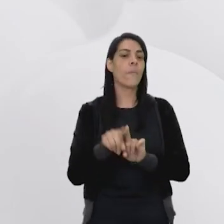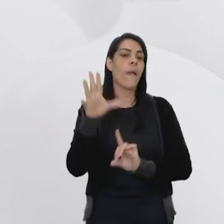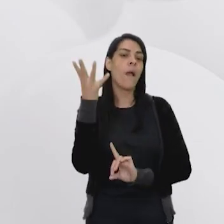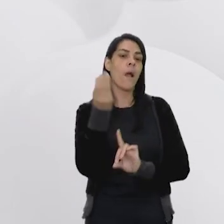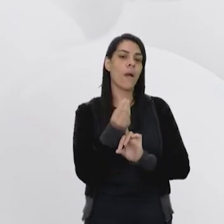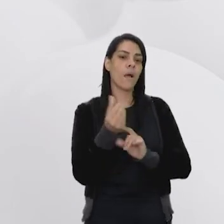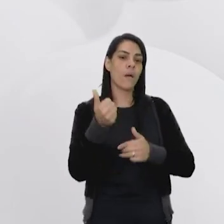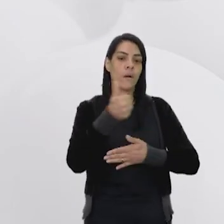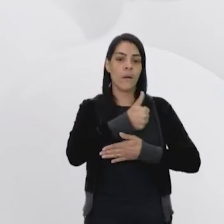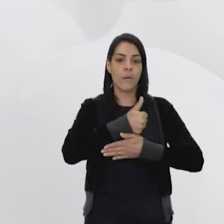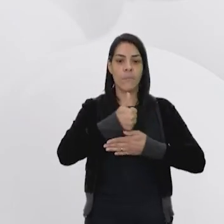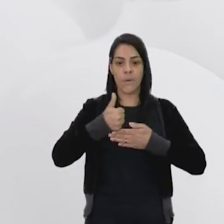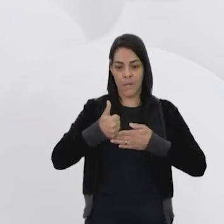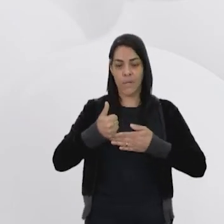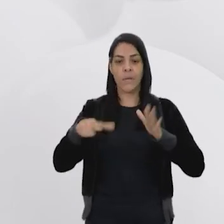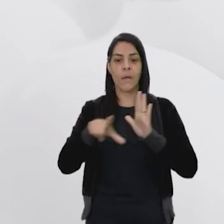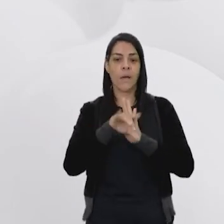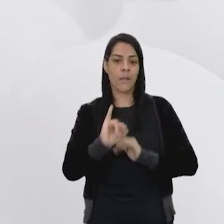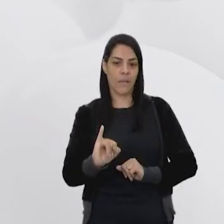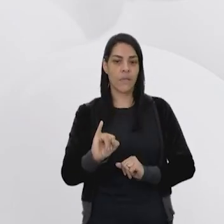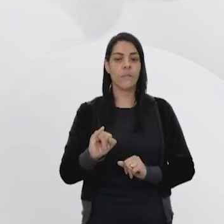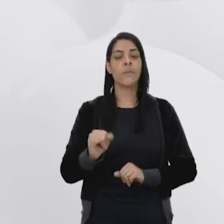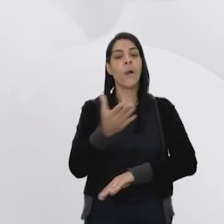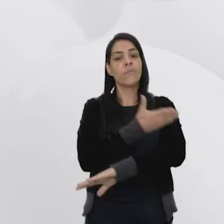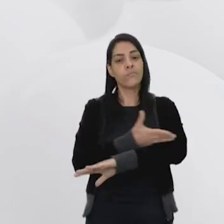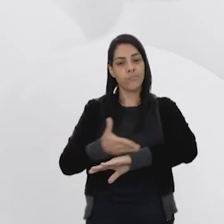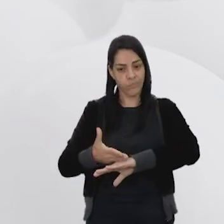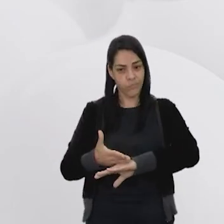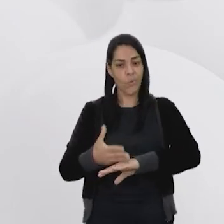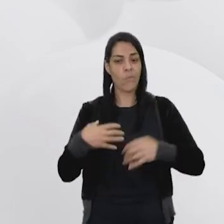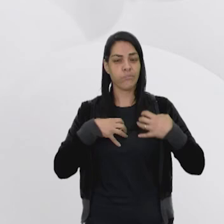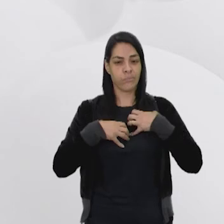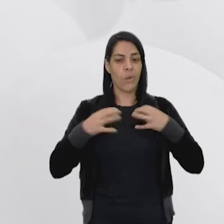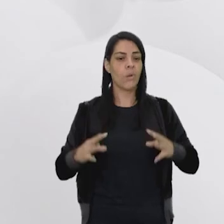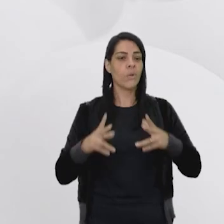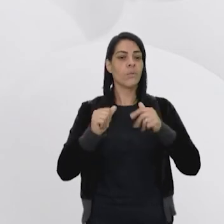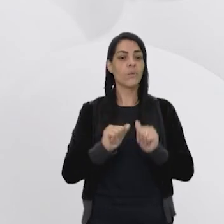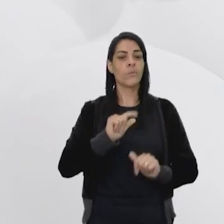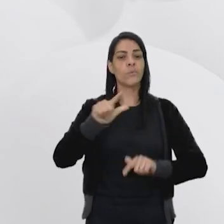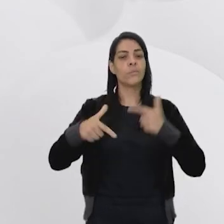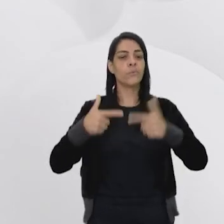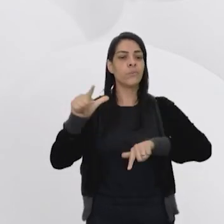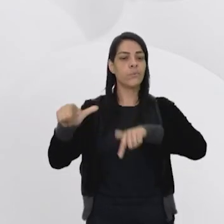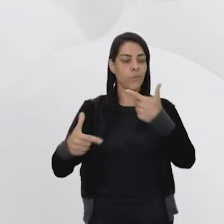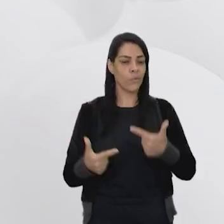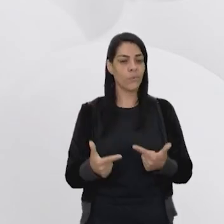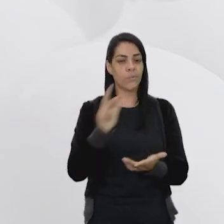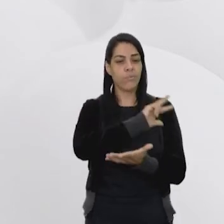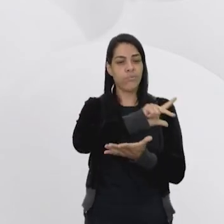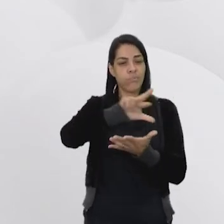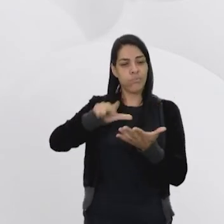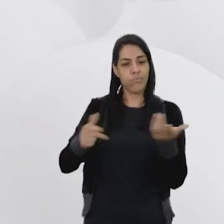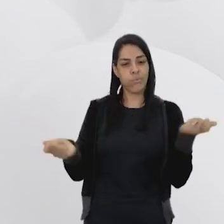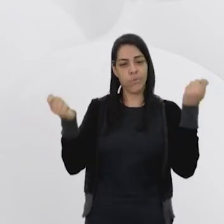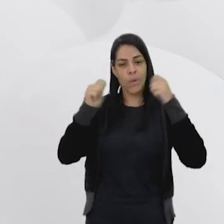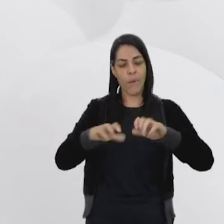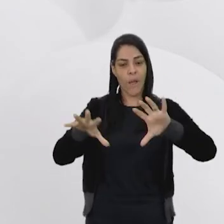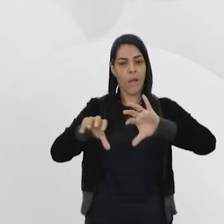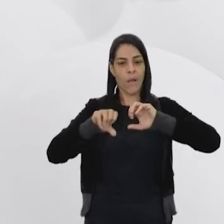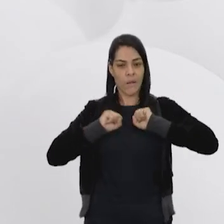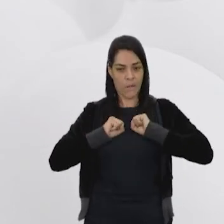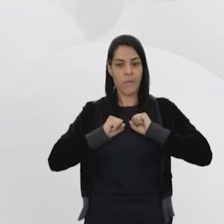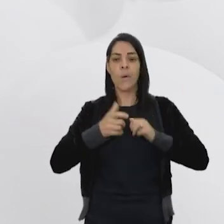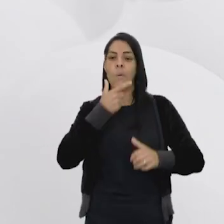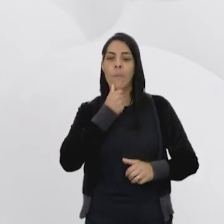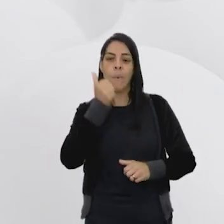arte, a moral, a lei, os costumes e todos os outros hábitos e capacidades adquiridos pelo homem